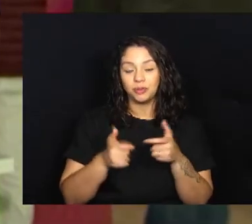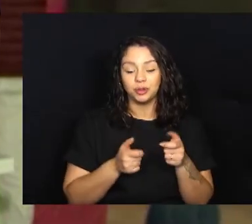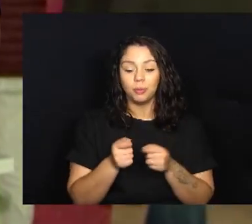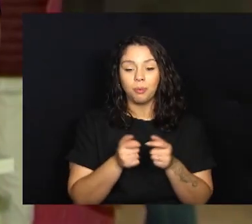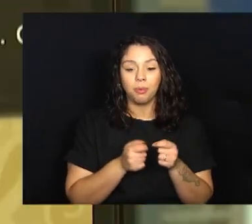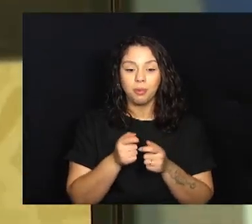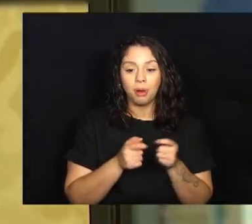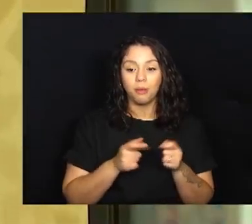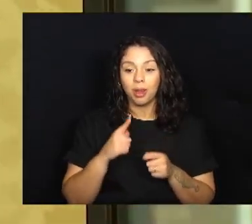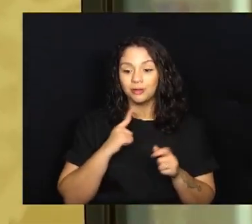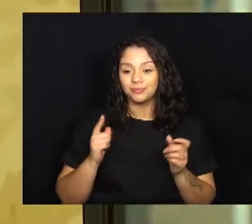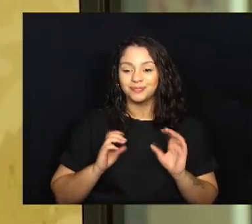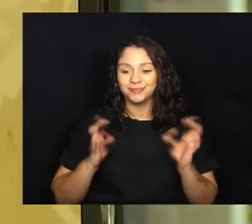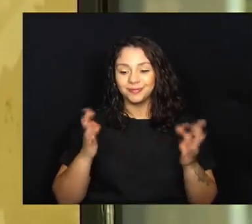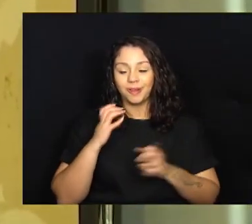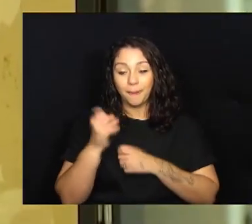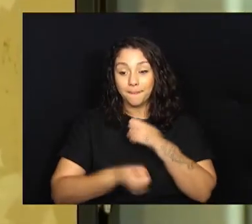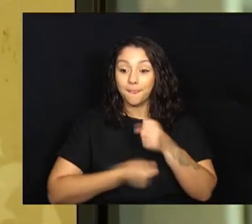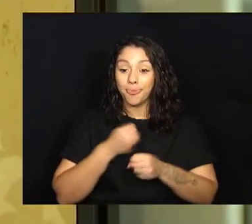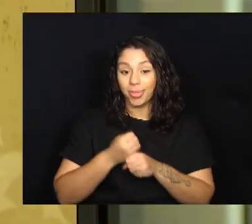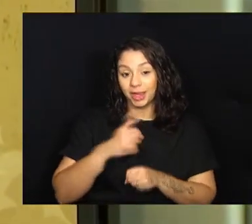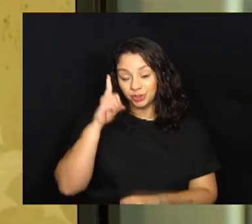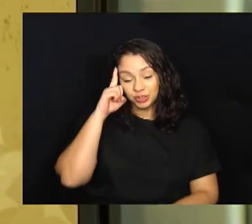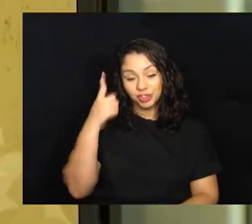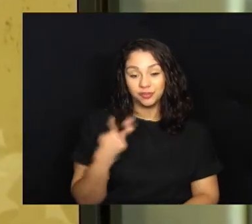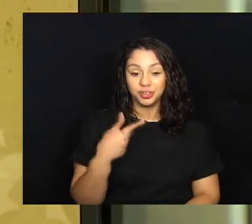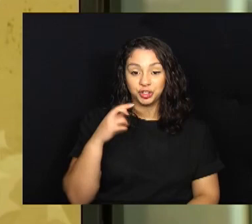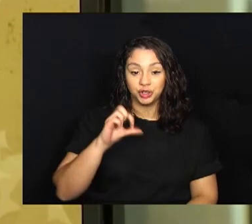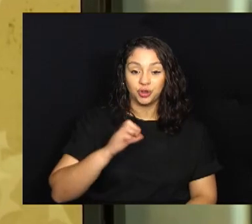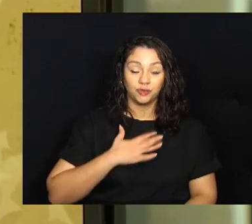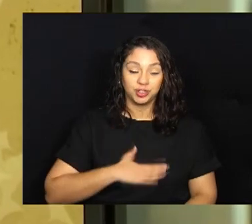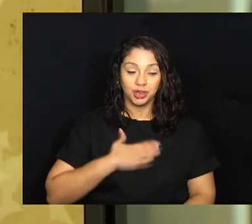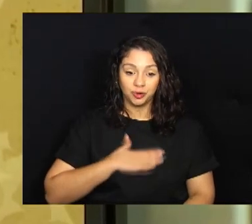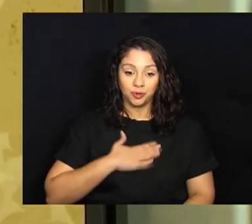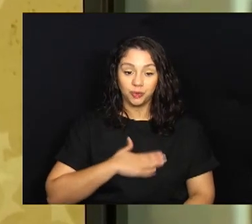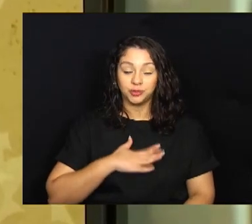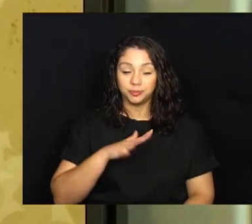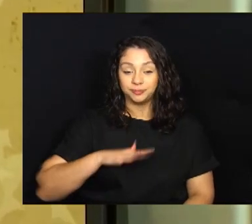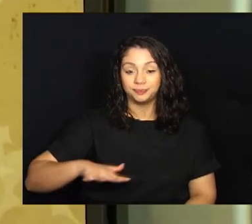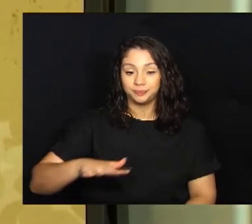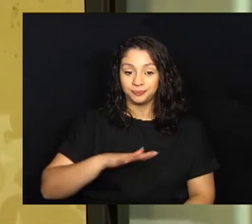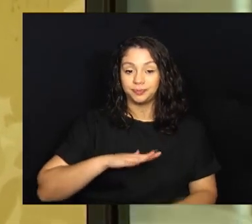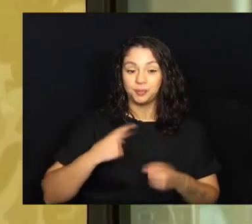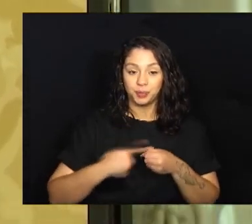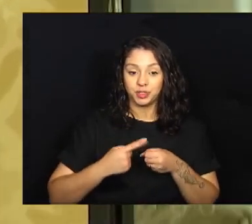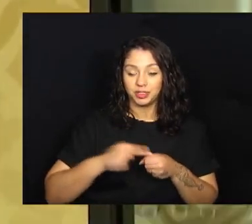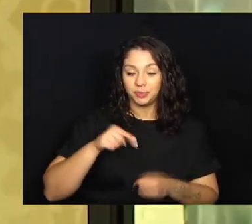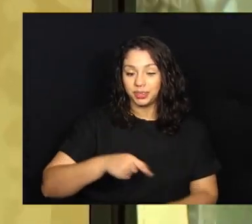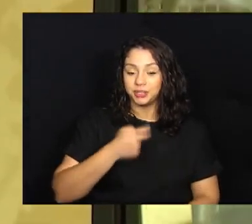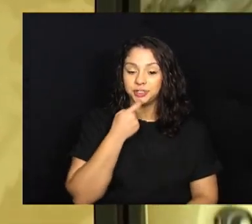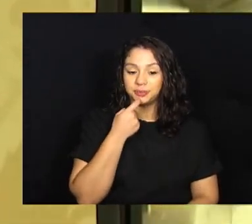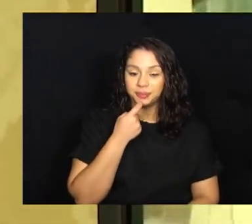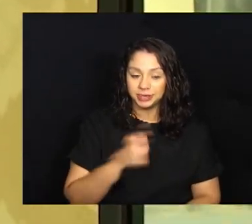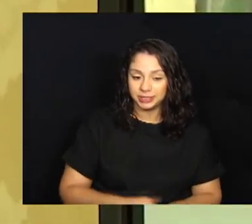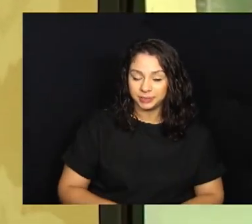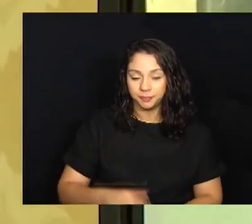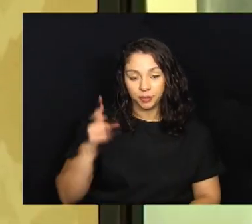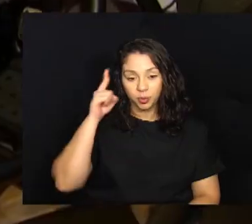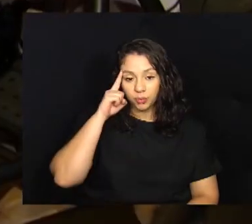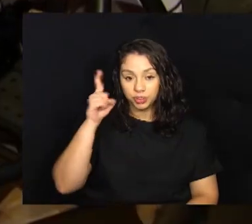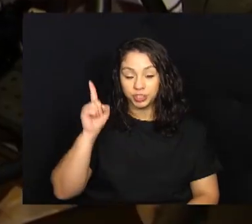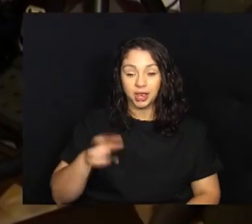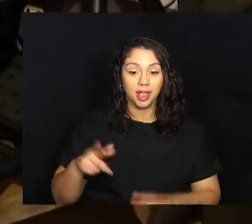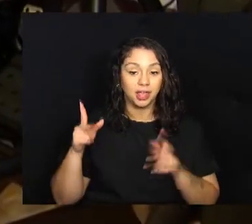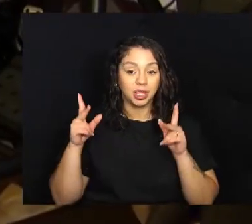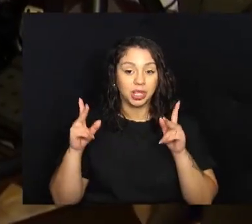ser celebrado anualmente no dia 29 de agosto, no âmbito do município de Campinas. A data é a mesma